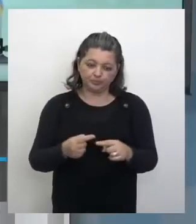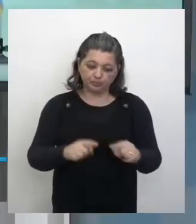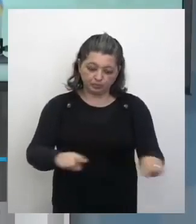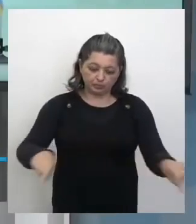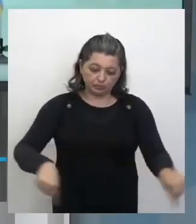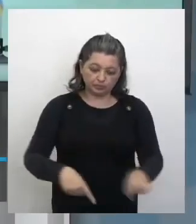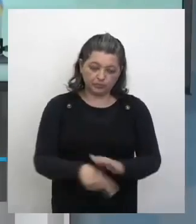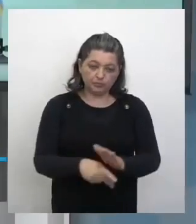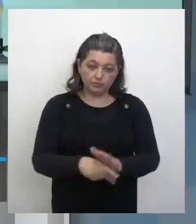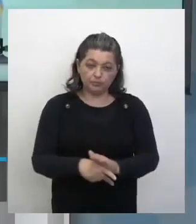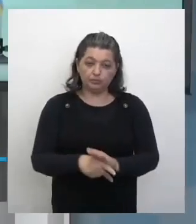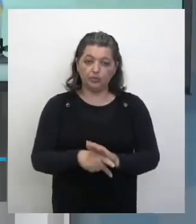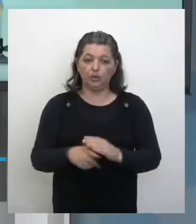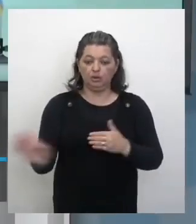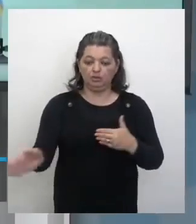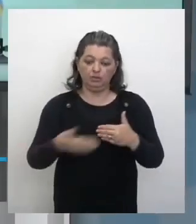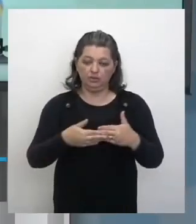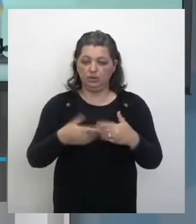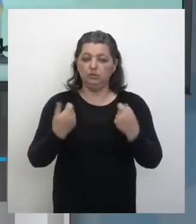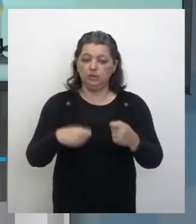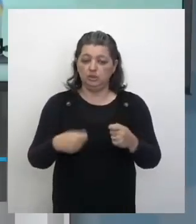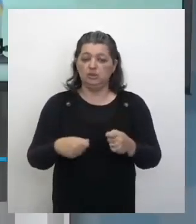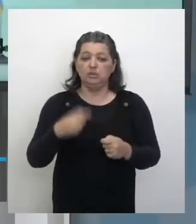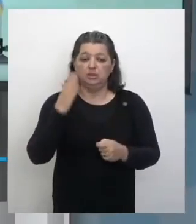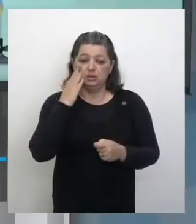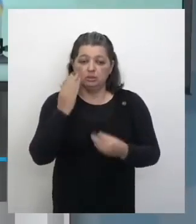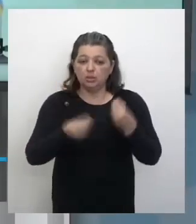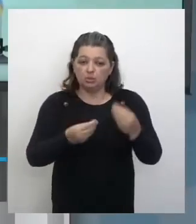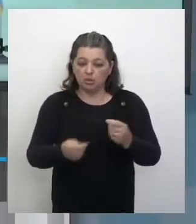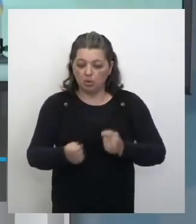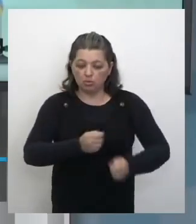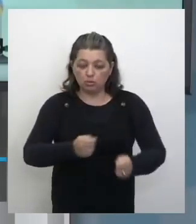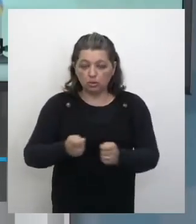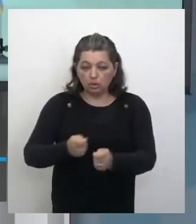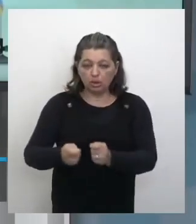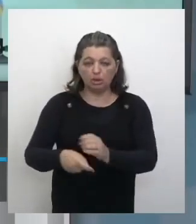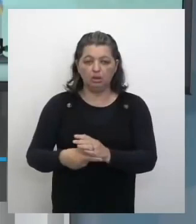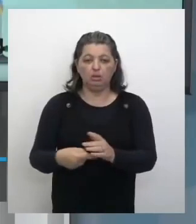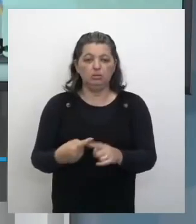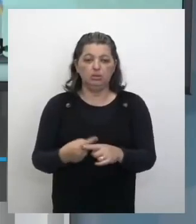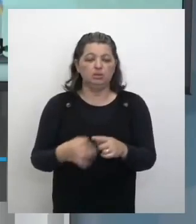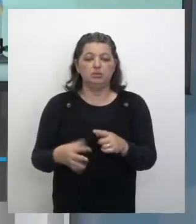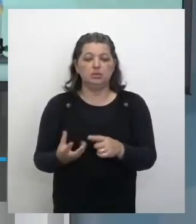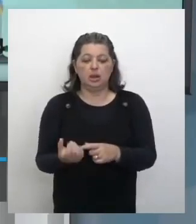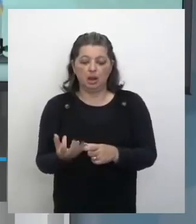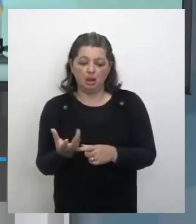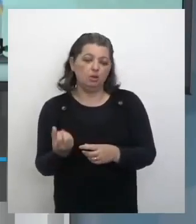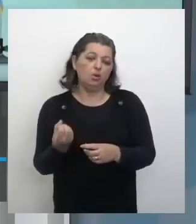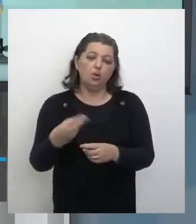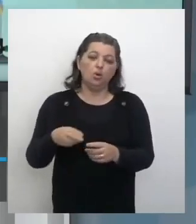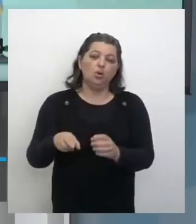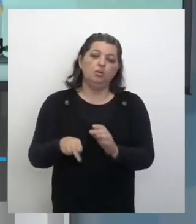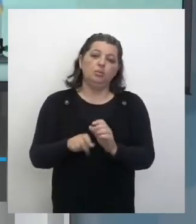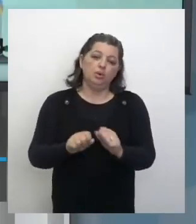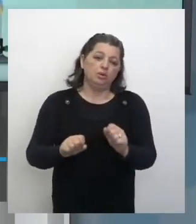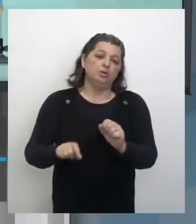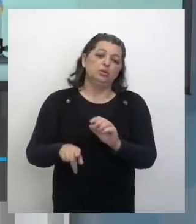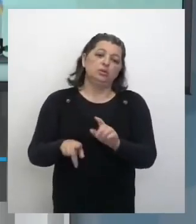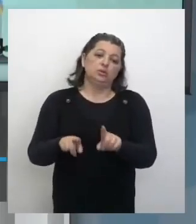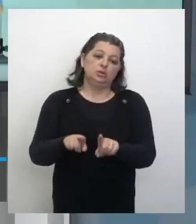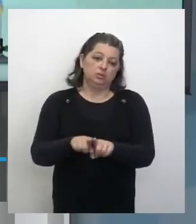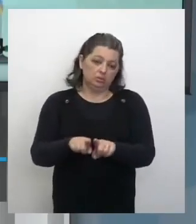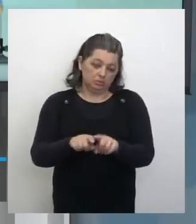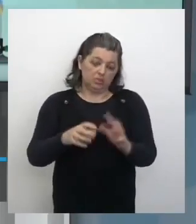fechado. Então, tem que controlar, porque esse gás ele pode ser tóxico, ele pode ser inflamável, dependendo do reagente, ele pode pegar